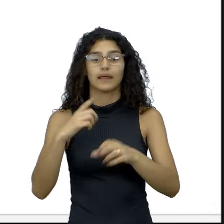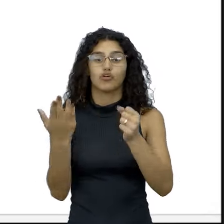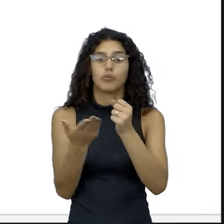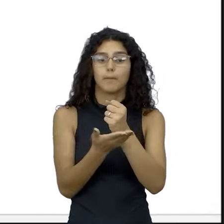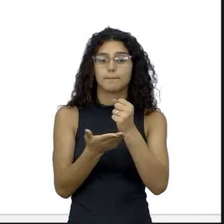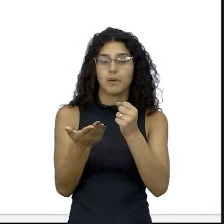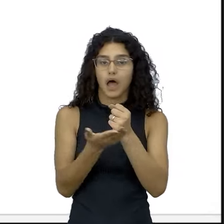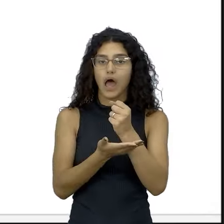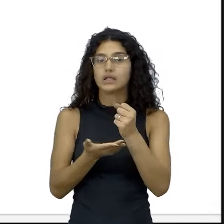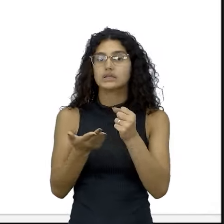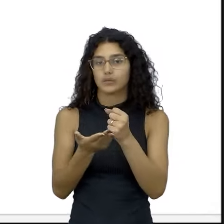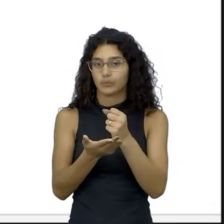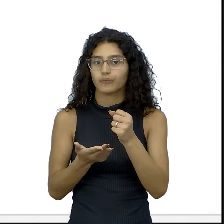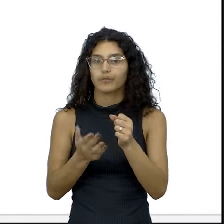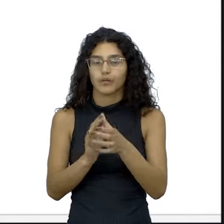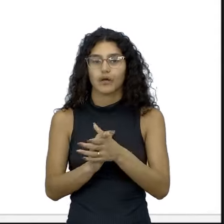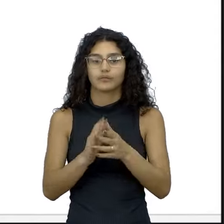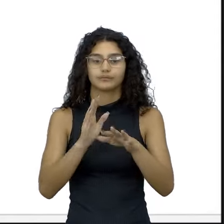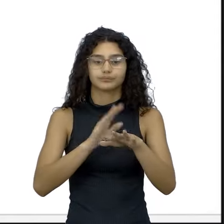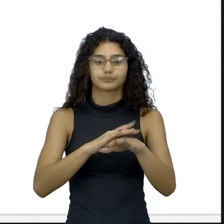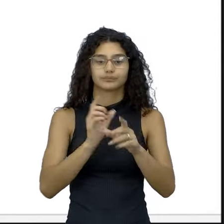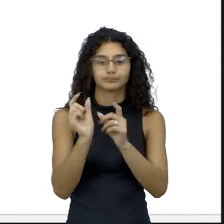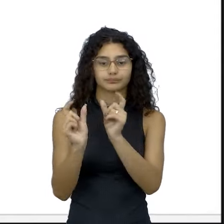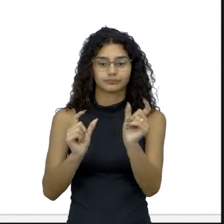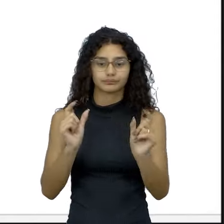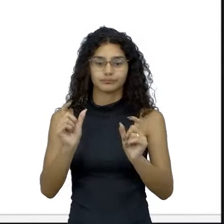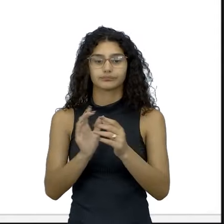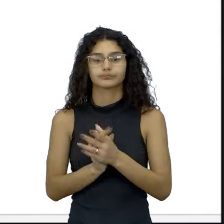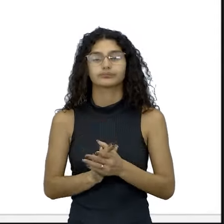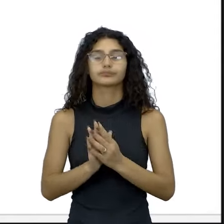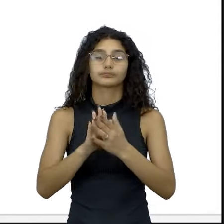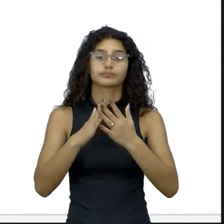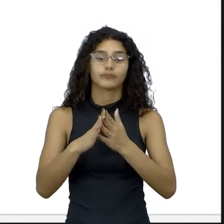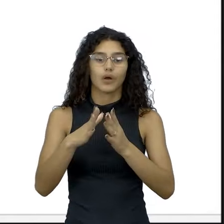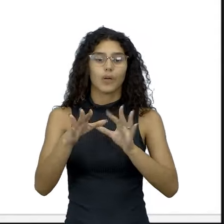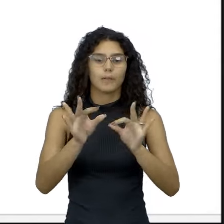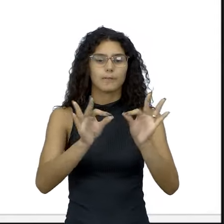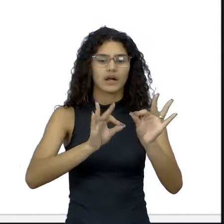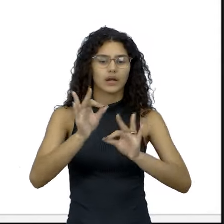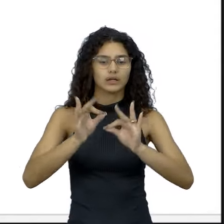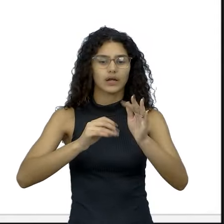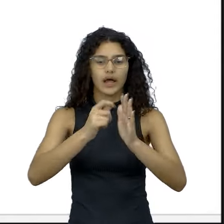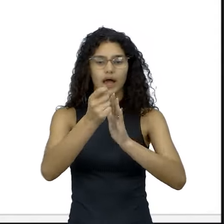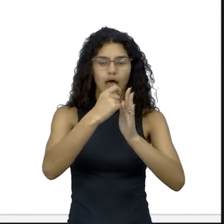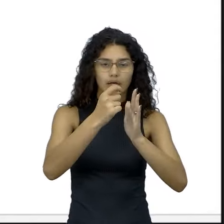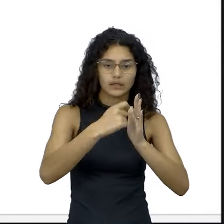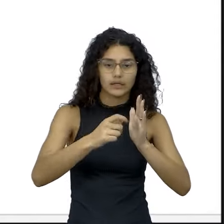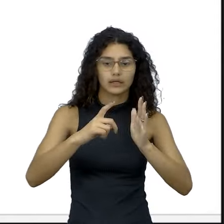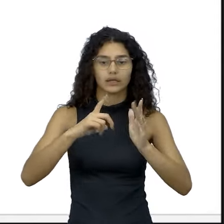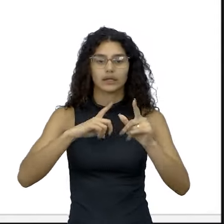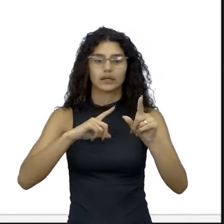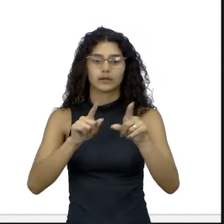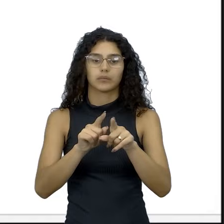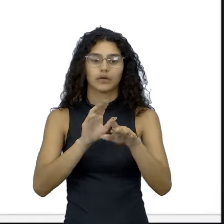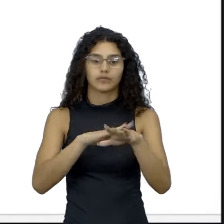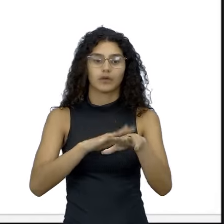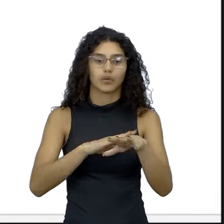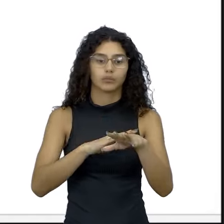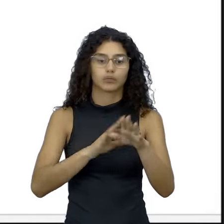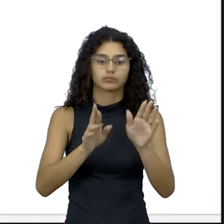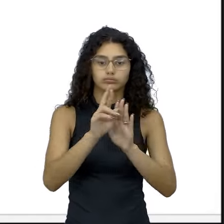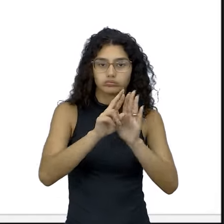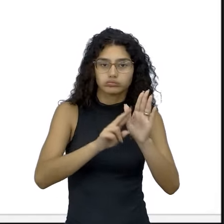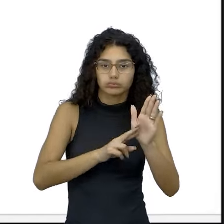né, à produção de um verbete. Então, eles irão planejar a escrita desse verbete e farão a